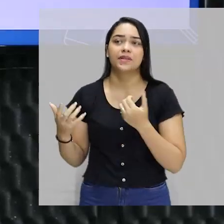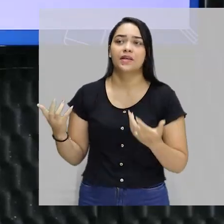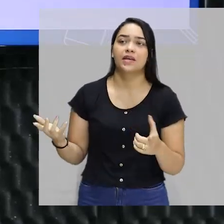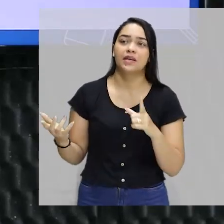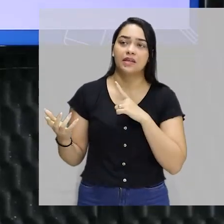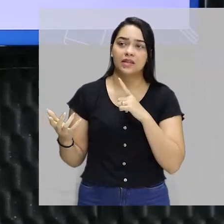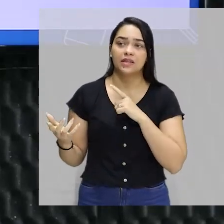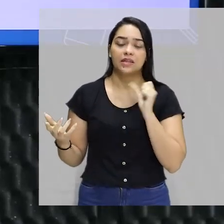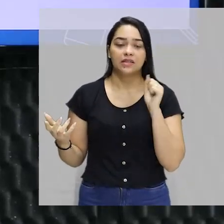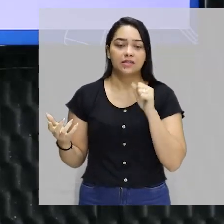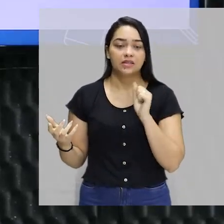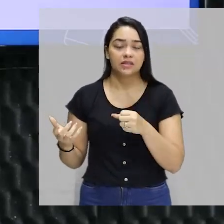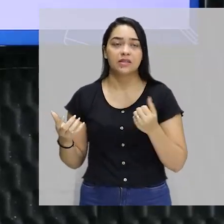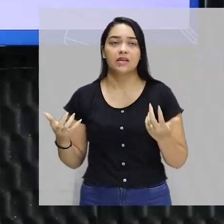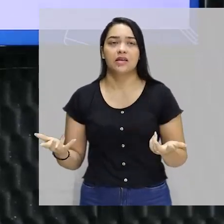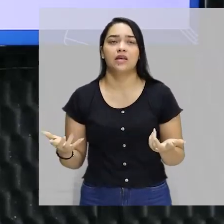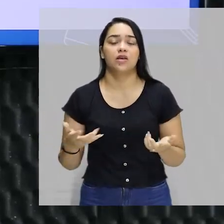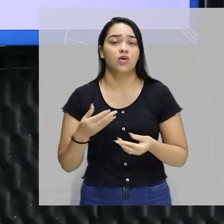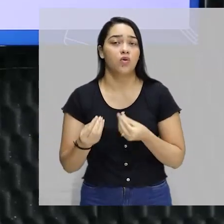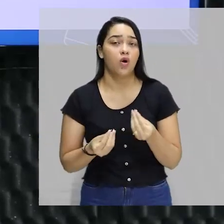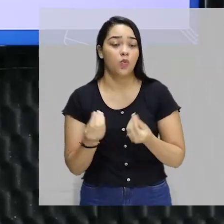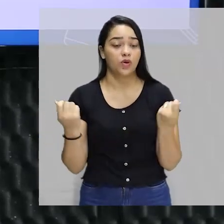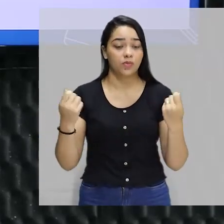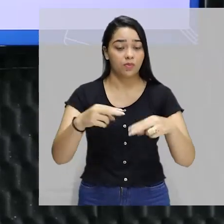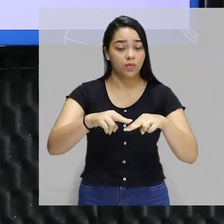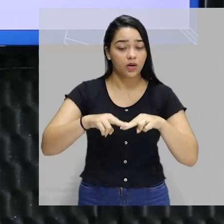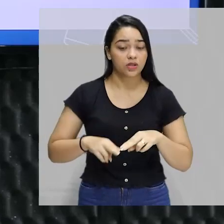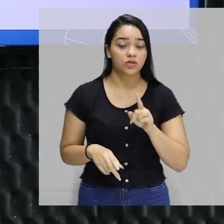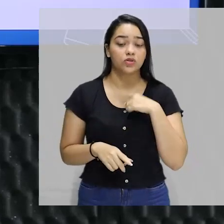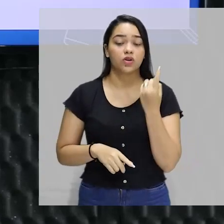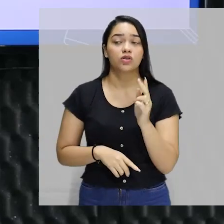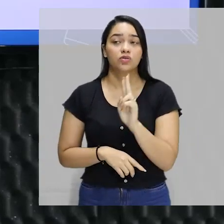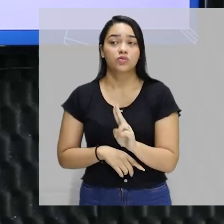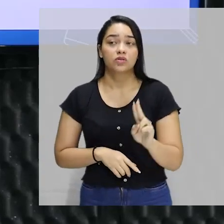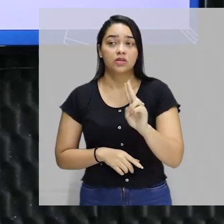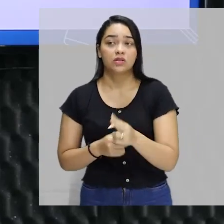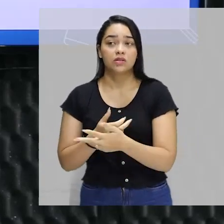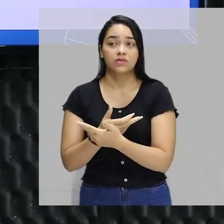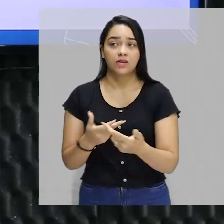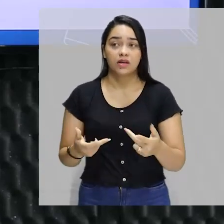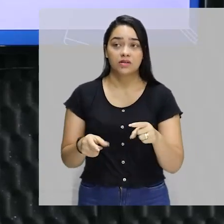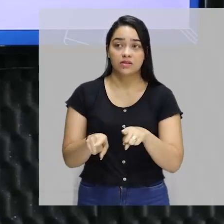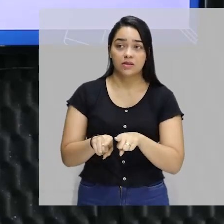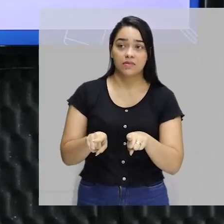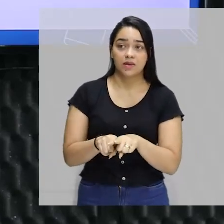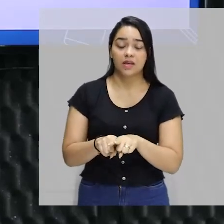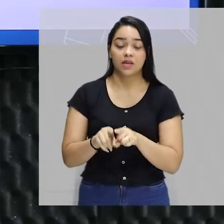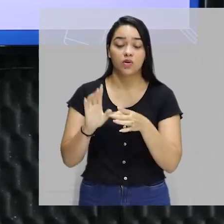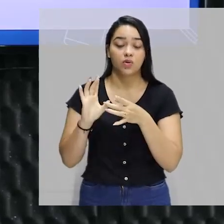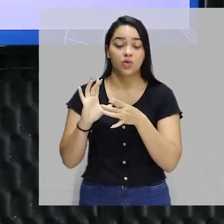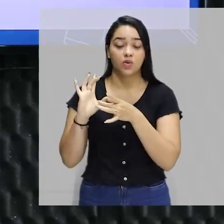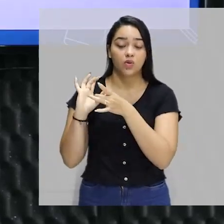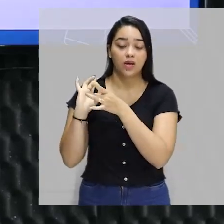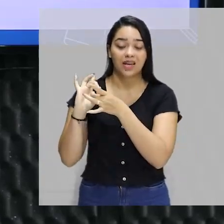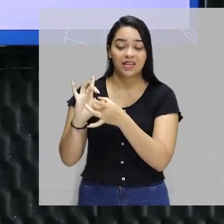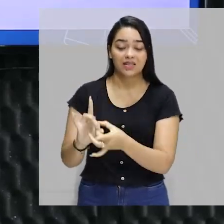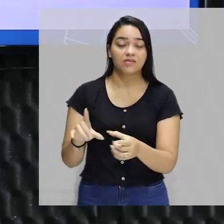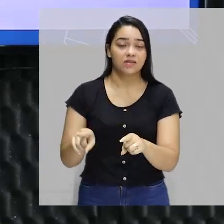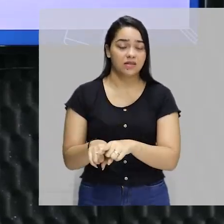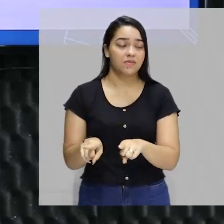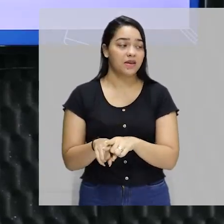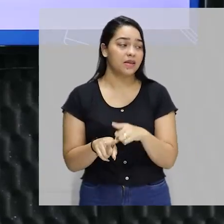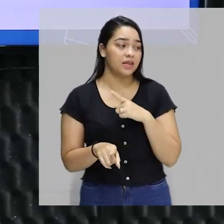forma bastante enxuta, né? E para isso nós utilizamos elementos coesivos que vão